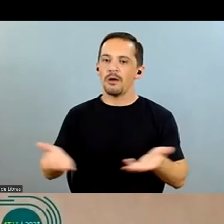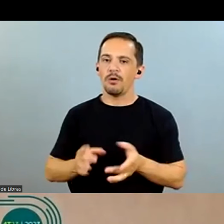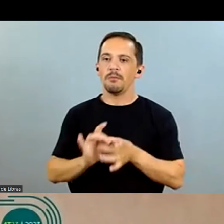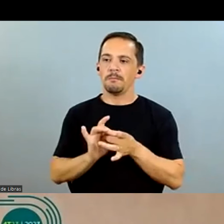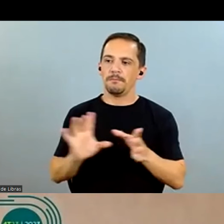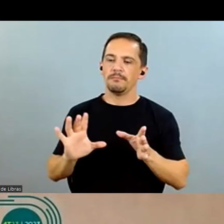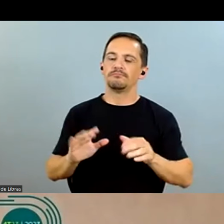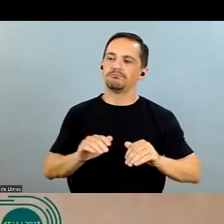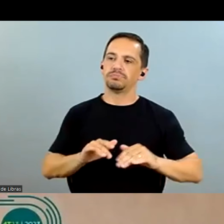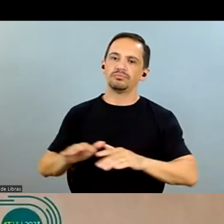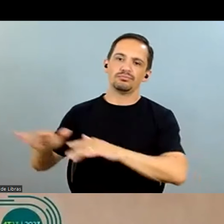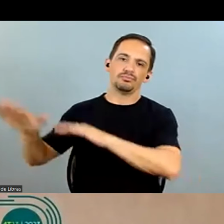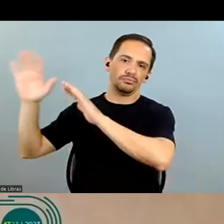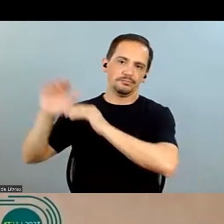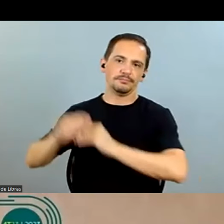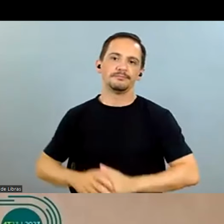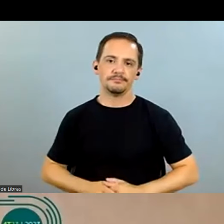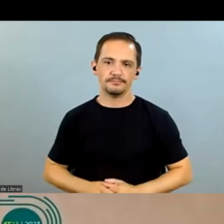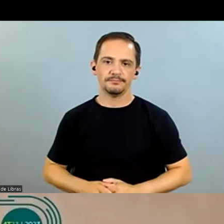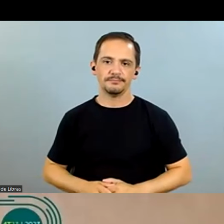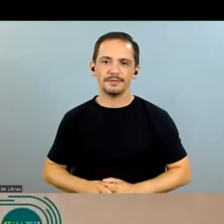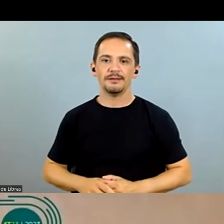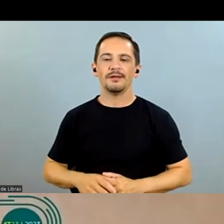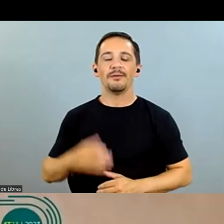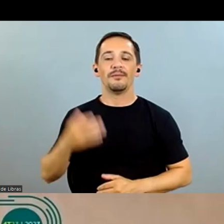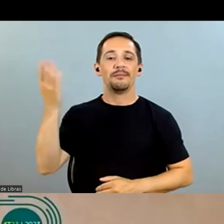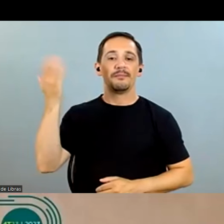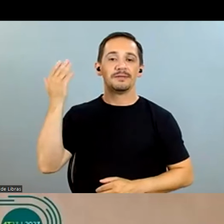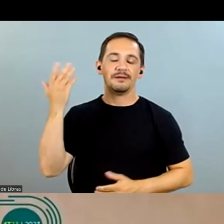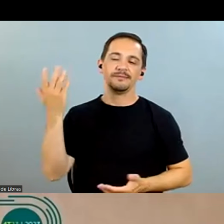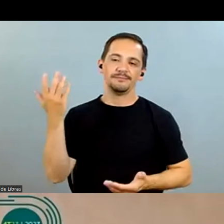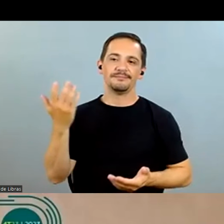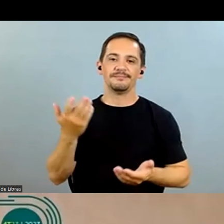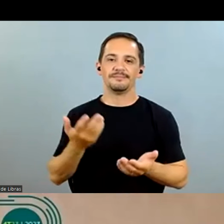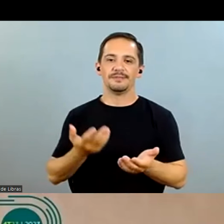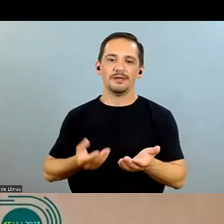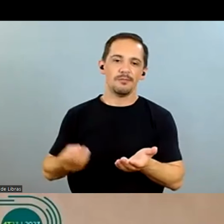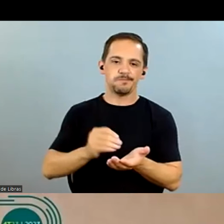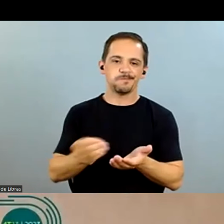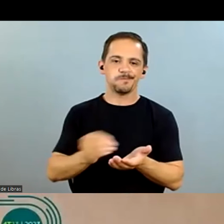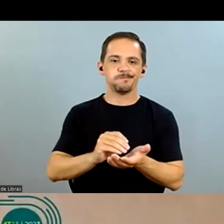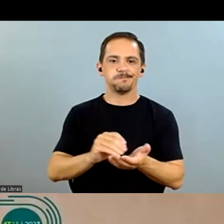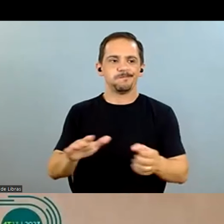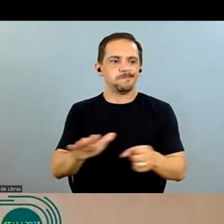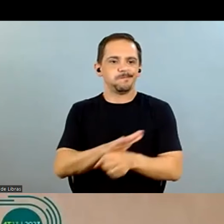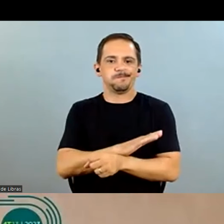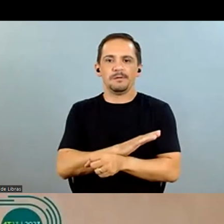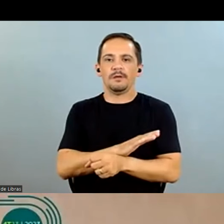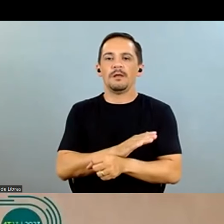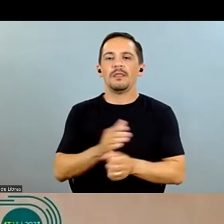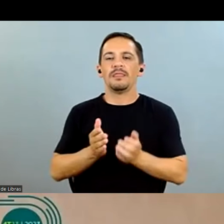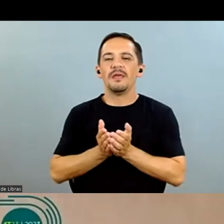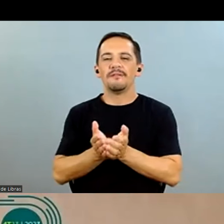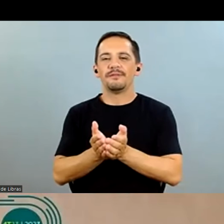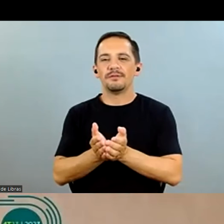só nos embarques de exportação que a carga vai pro Porto o porto tá lotado de carga os navios não conseguem atracar aí a carga não